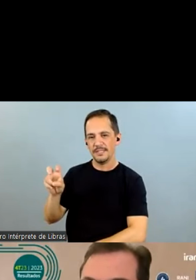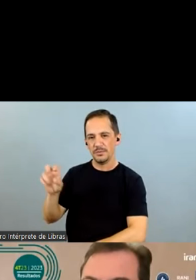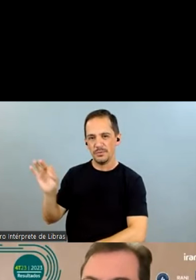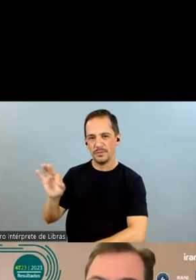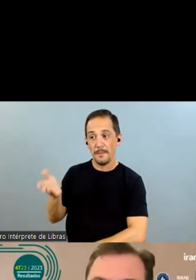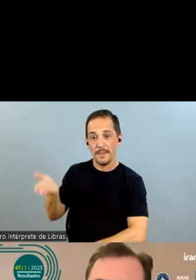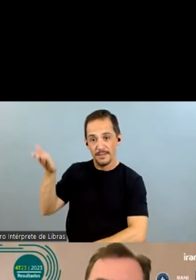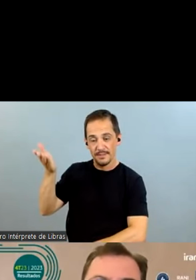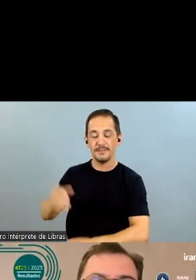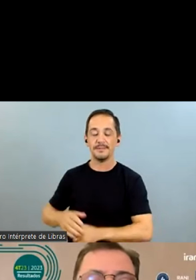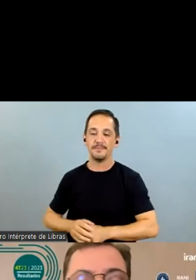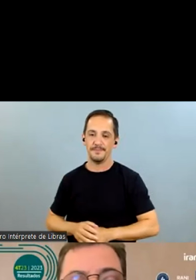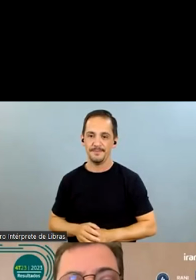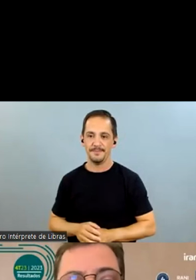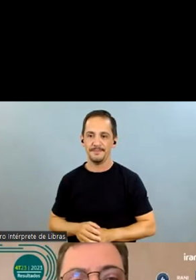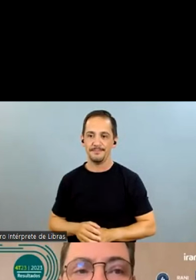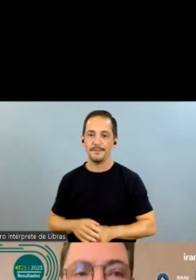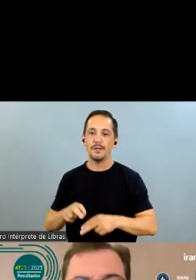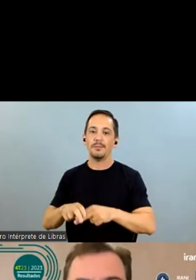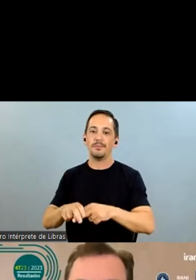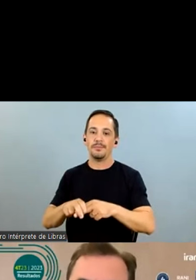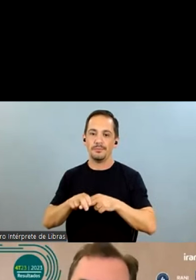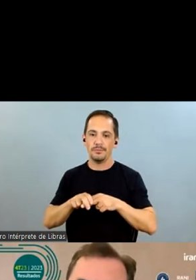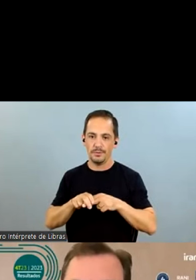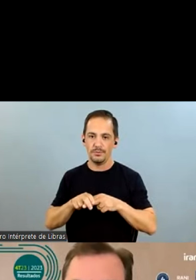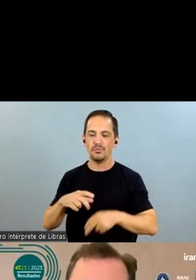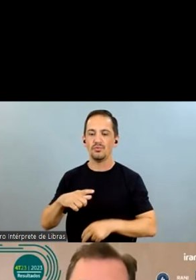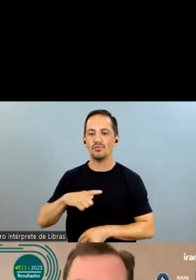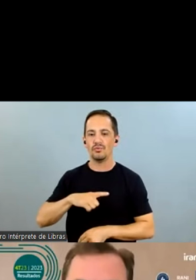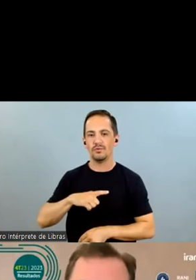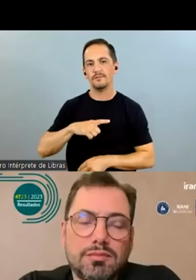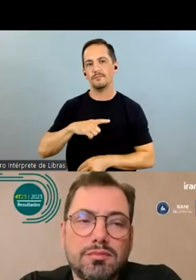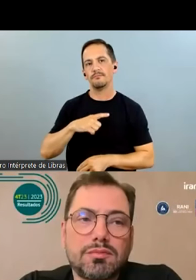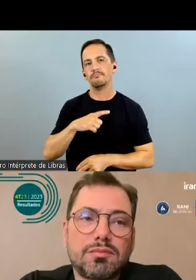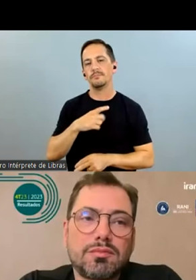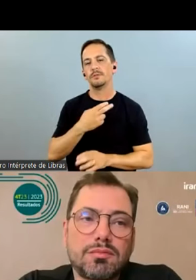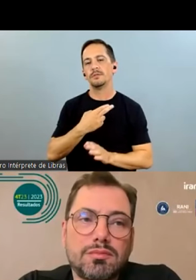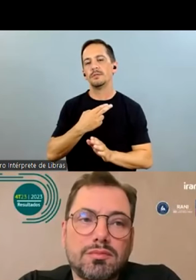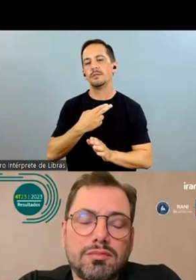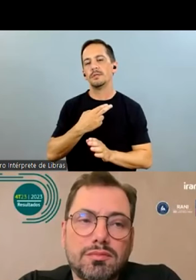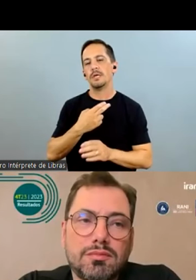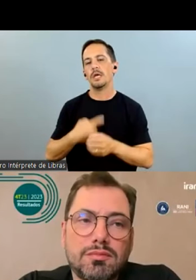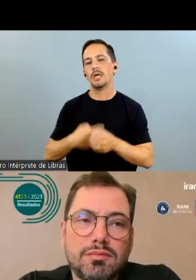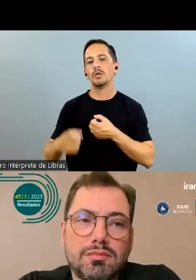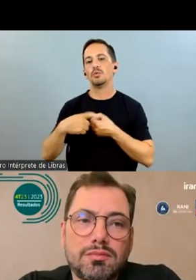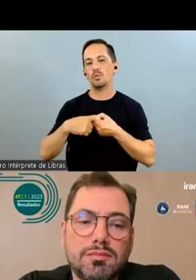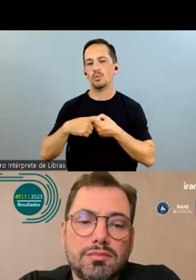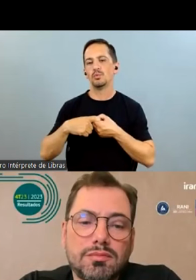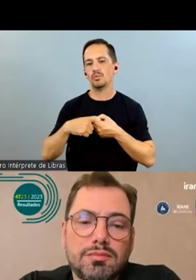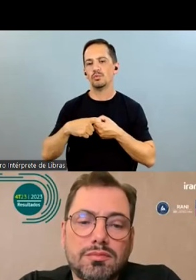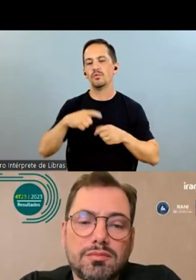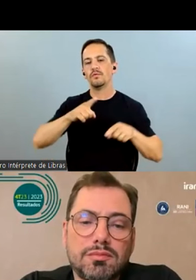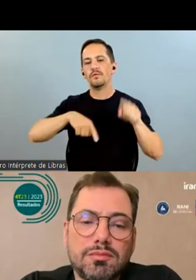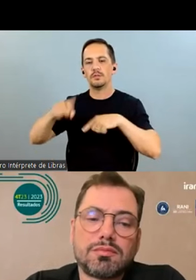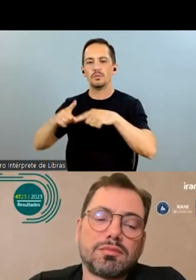eh e por isso então que ela acabou eh retornando parte daqueles daquelas variações positivas que nós tivemos ao